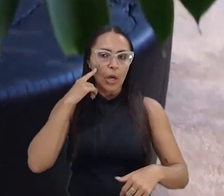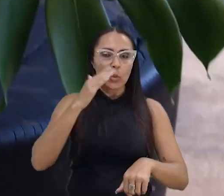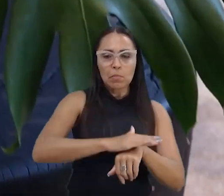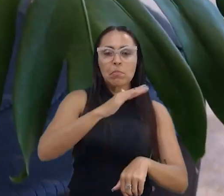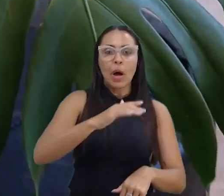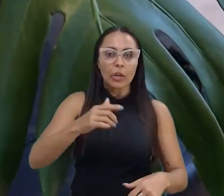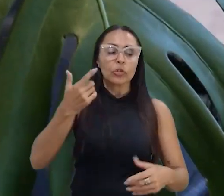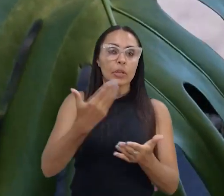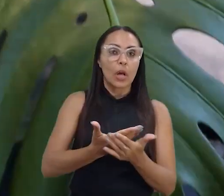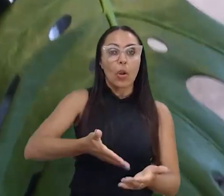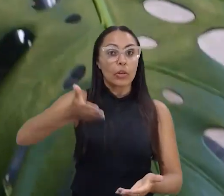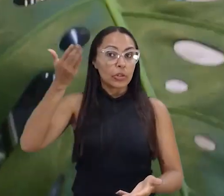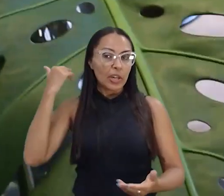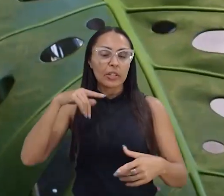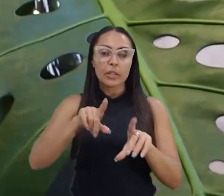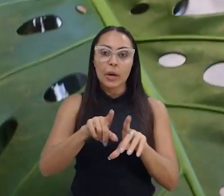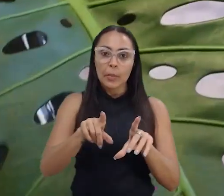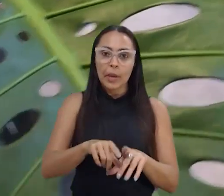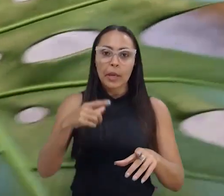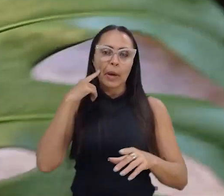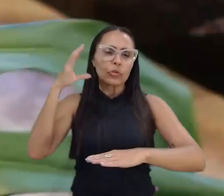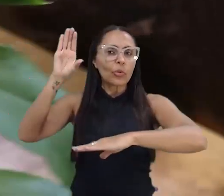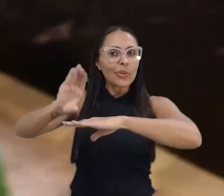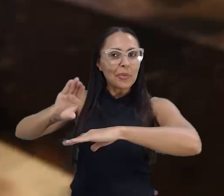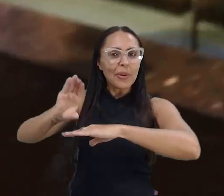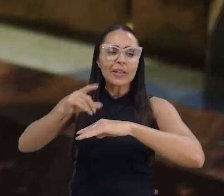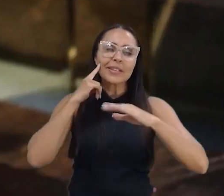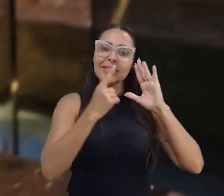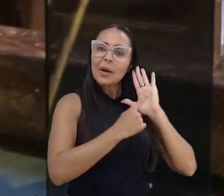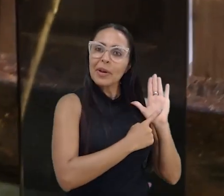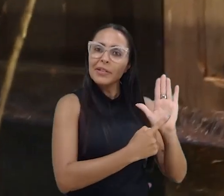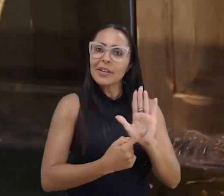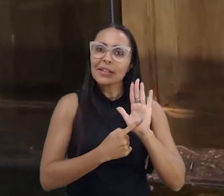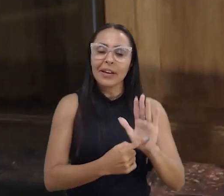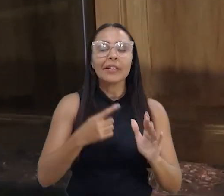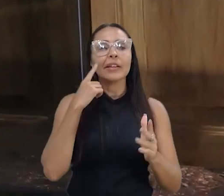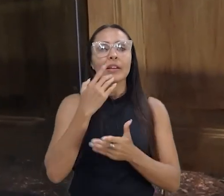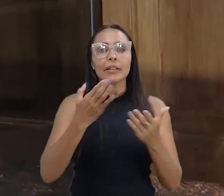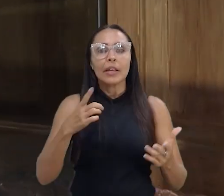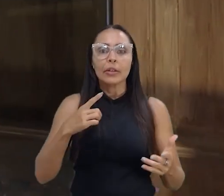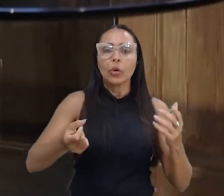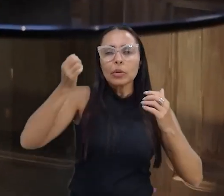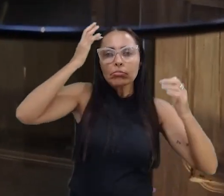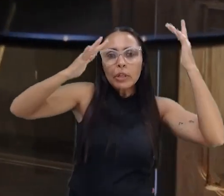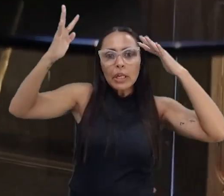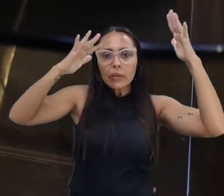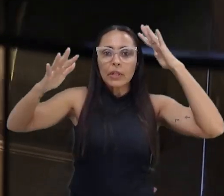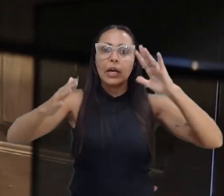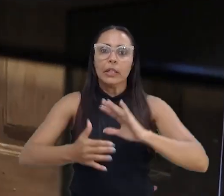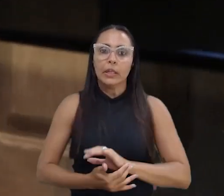nas aulas anteriores, permeiam um design mais contemporâneo e se apresentam de tantas formas como nossa criatividade